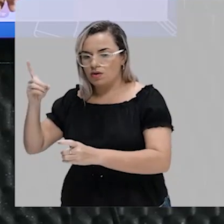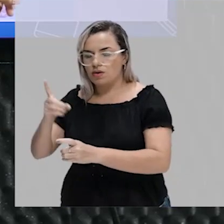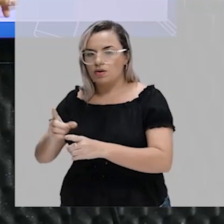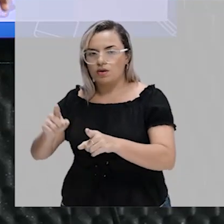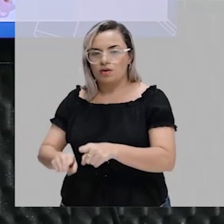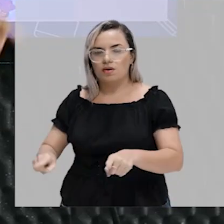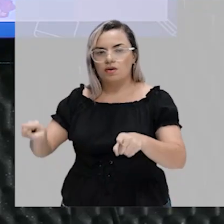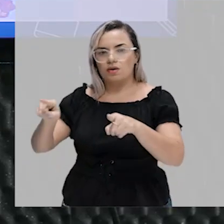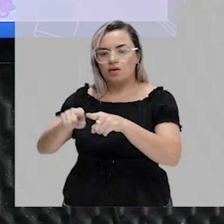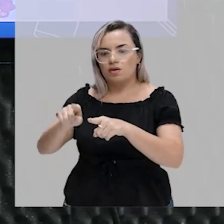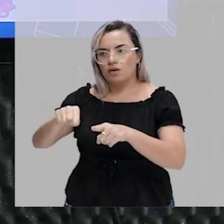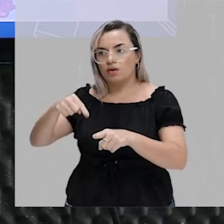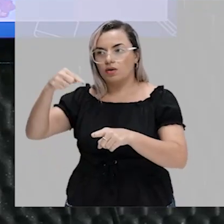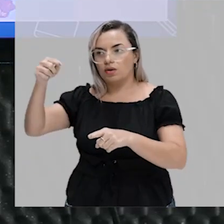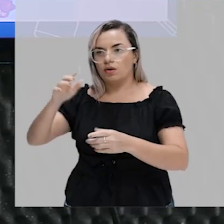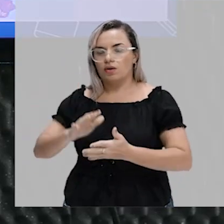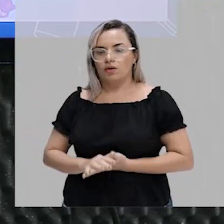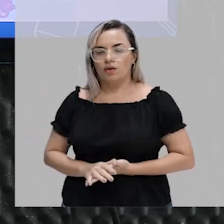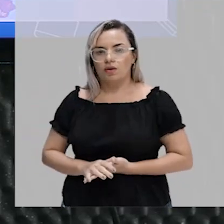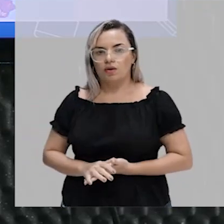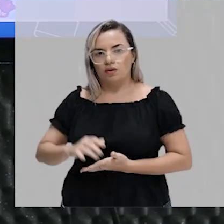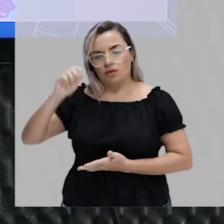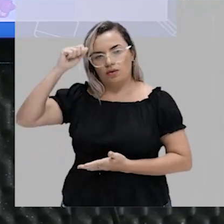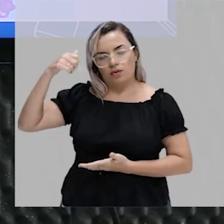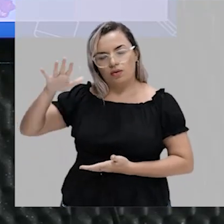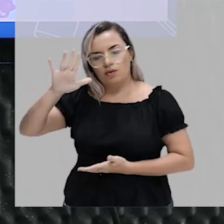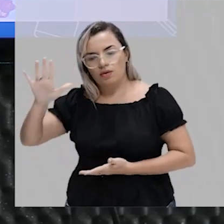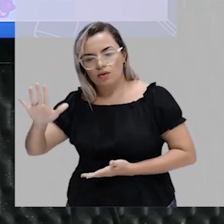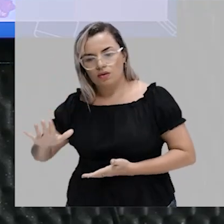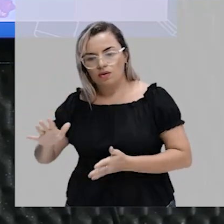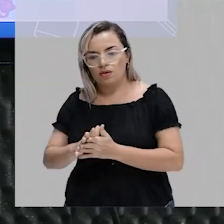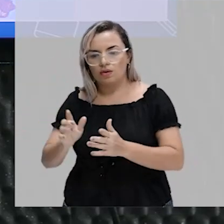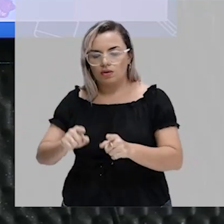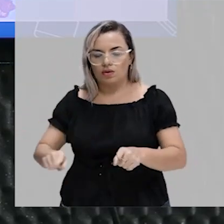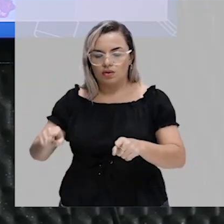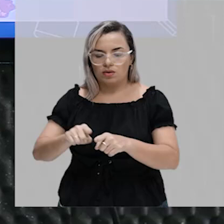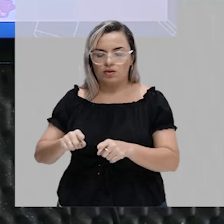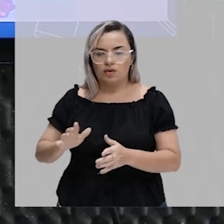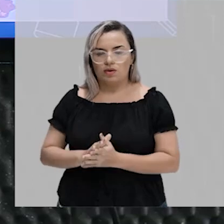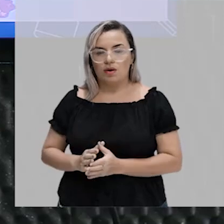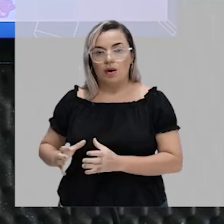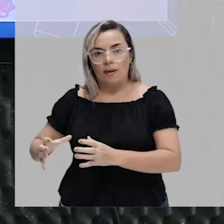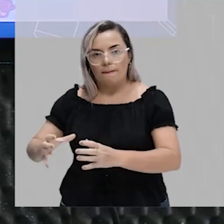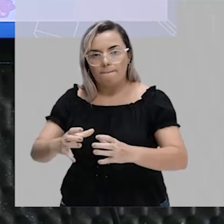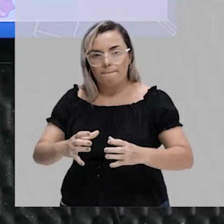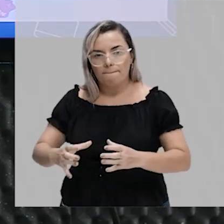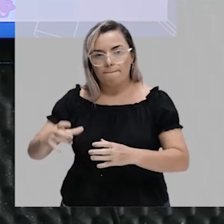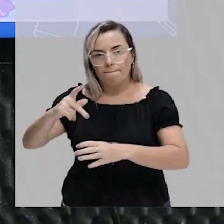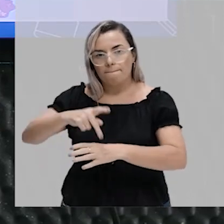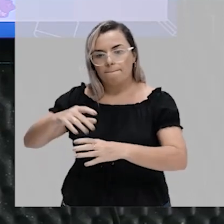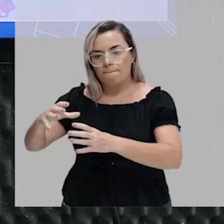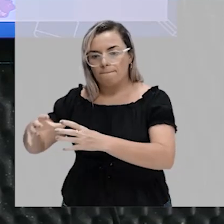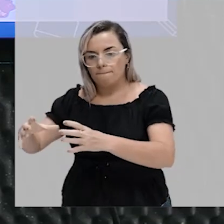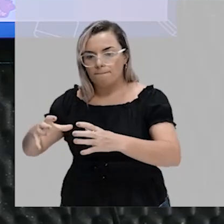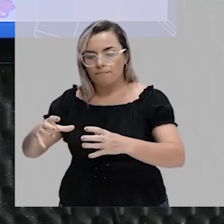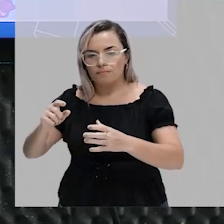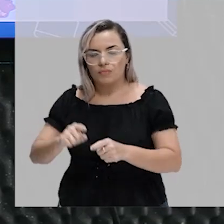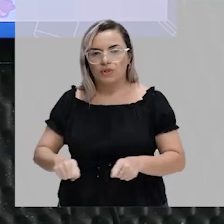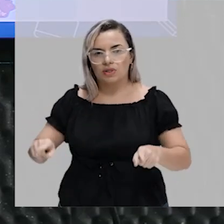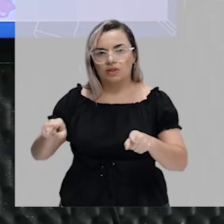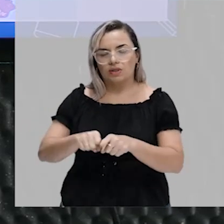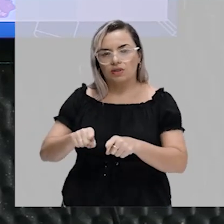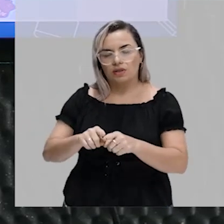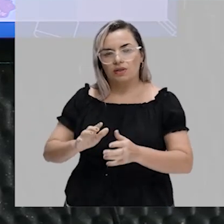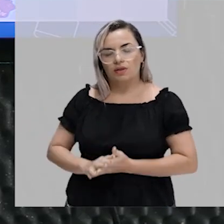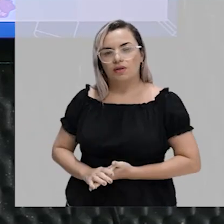encontradas nessa outra região aqui da África, tá? E também aqui, o sul da América do Sul tem rochas que